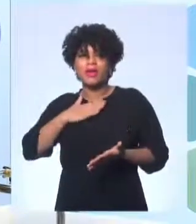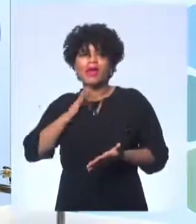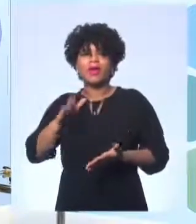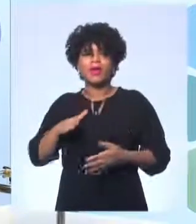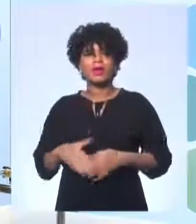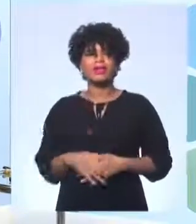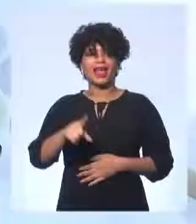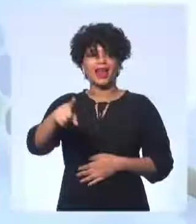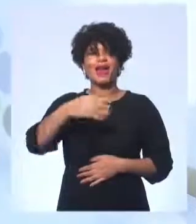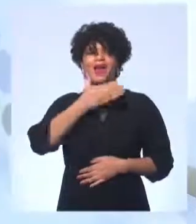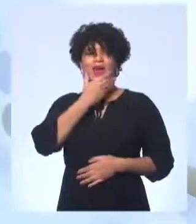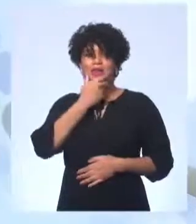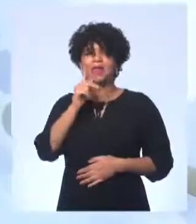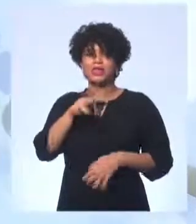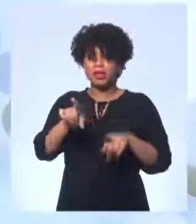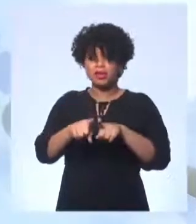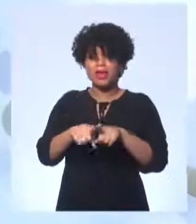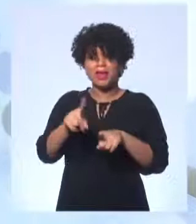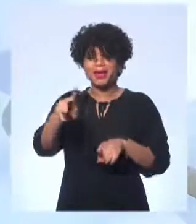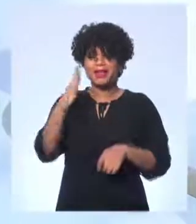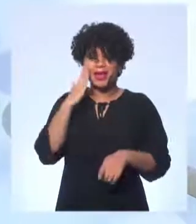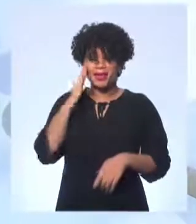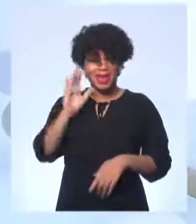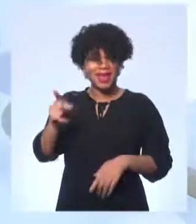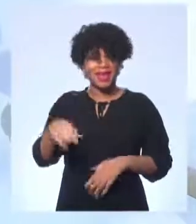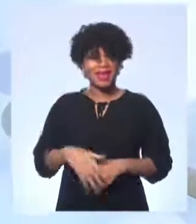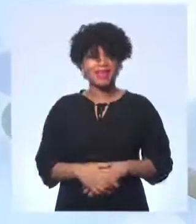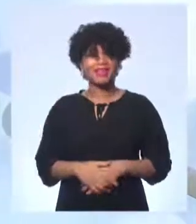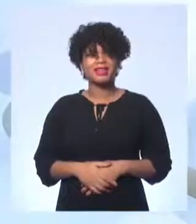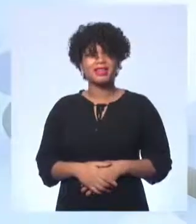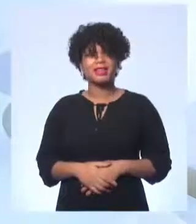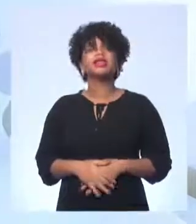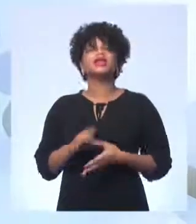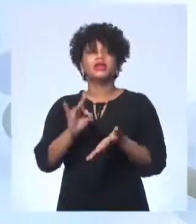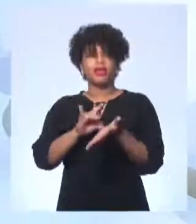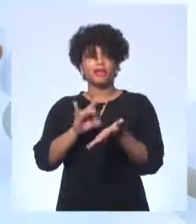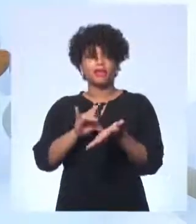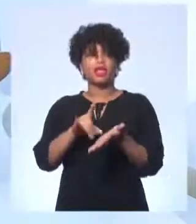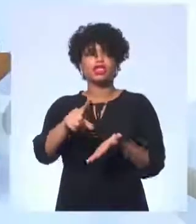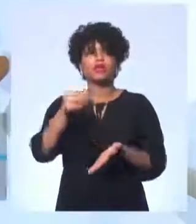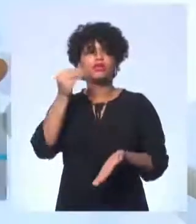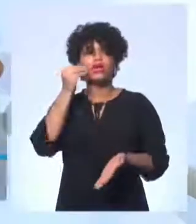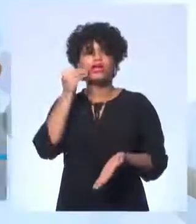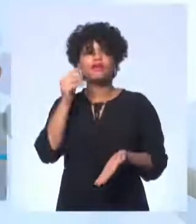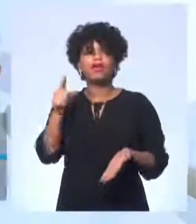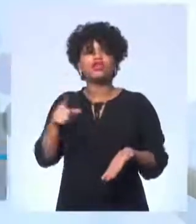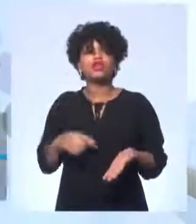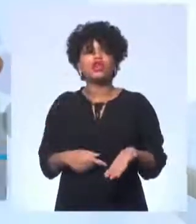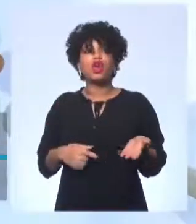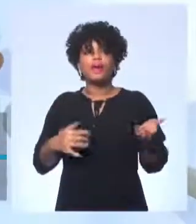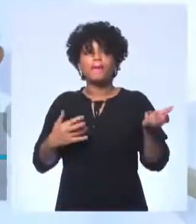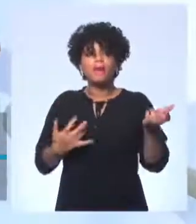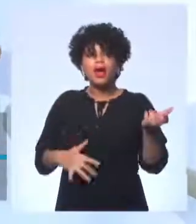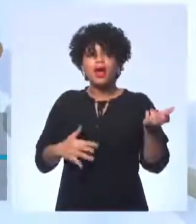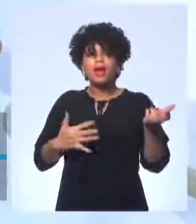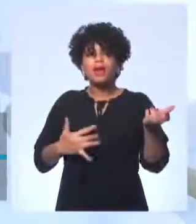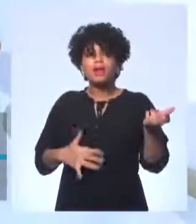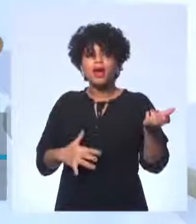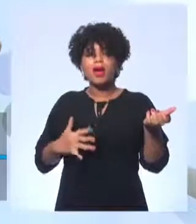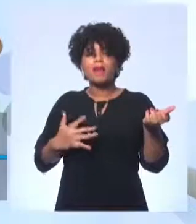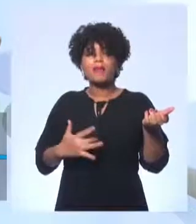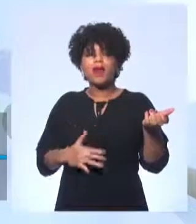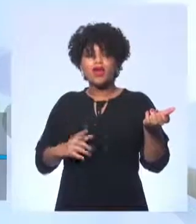instrumento, o Anderson pode falar por ele, quer falar alguma coisa? Essa questão do que... Eu tentei explorar bastante o silêncio, né,